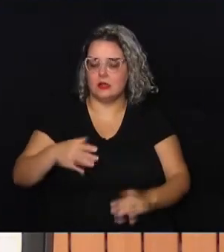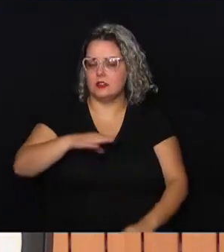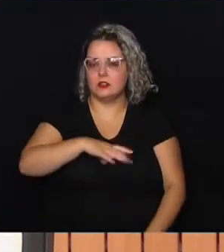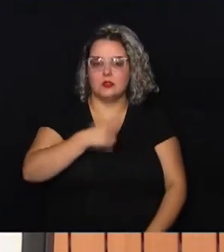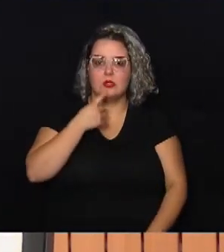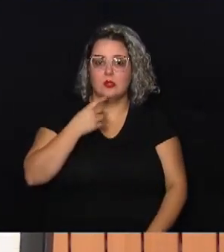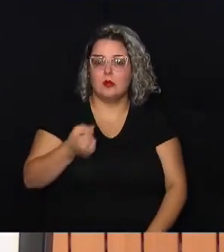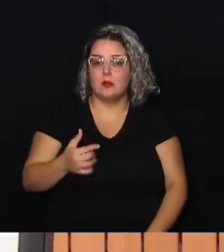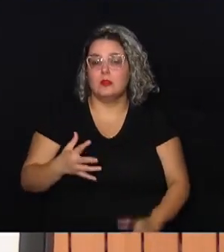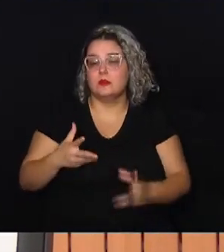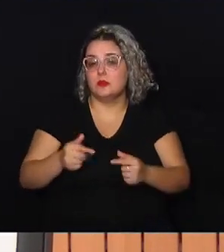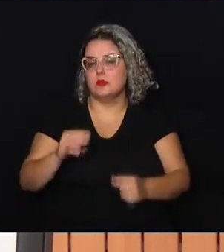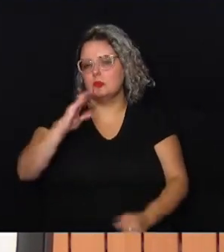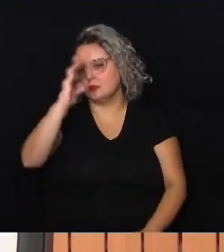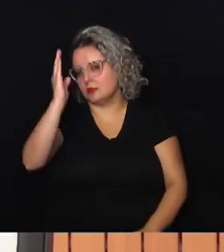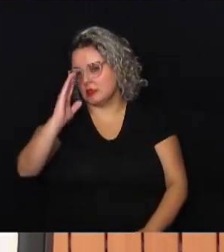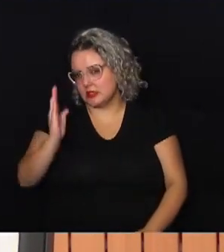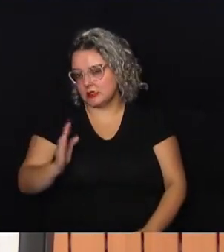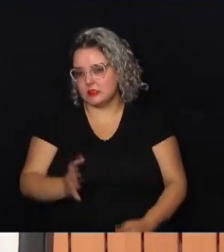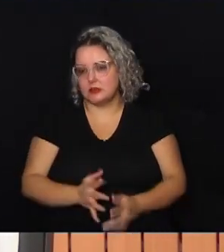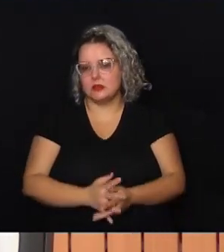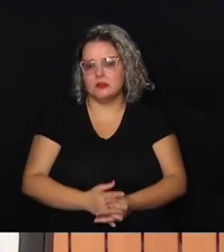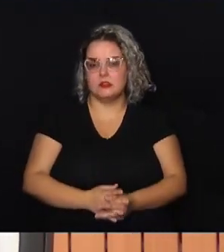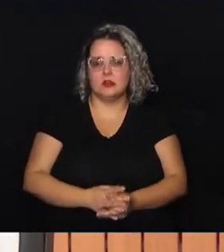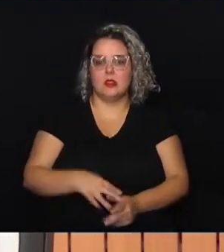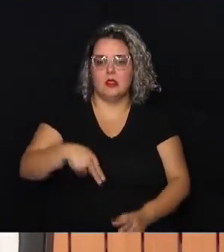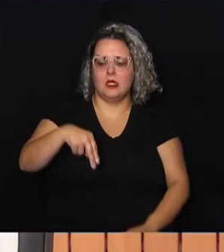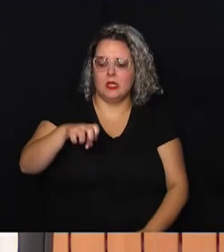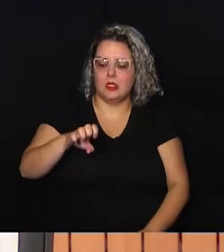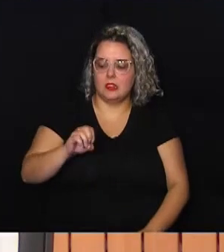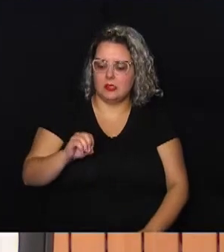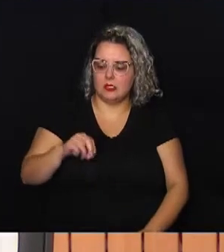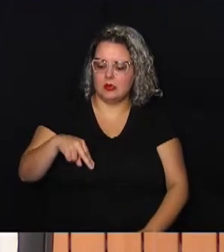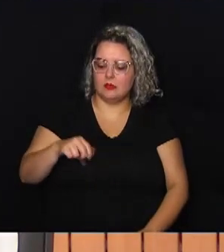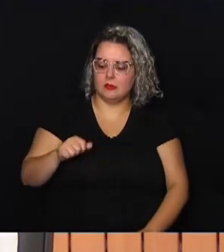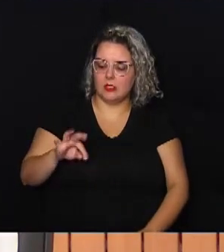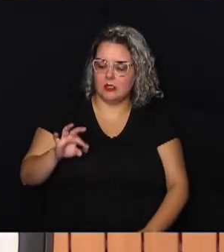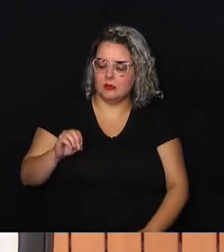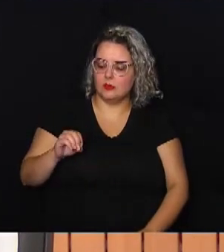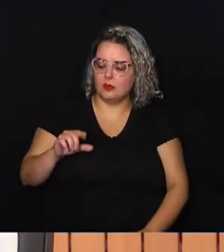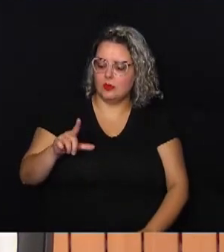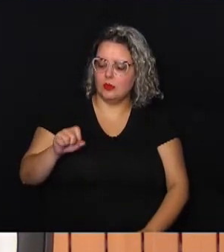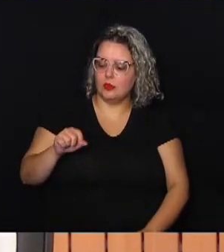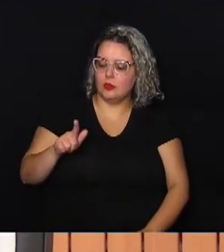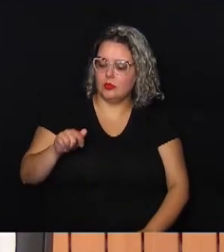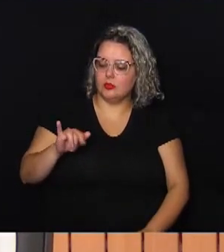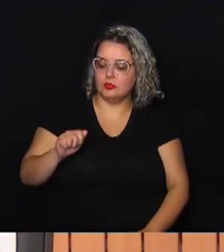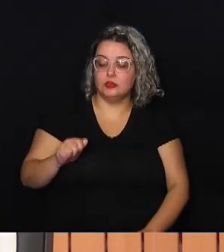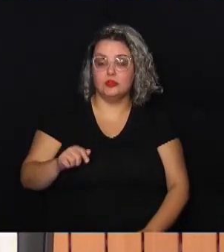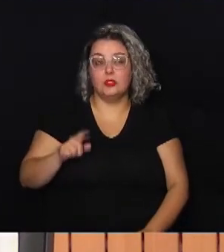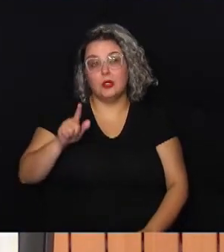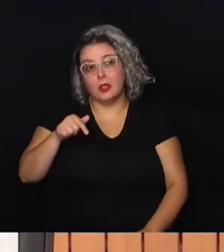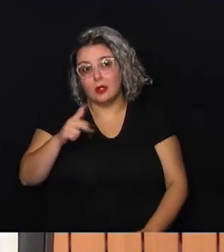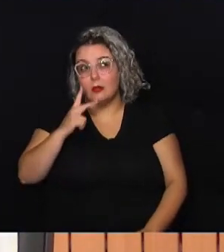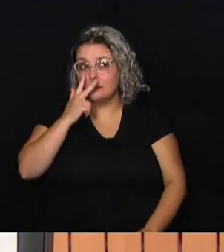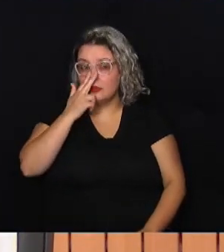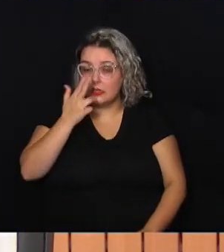Brasil. E a neonatologia, eu acho que é o que está aparecendo